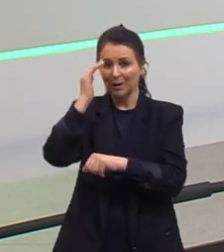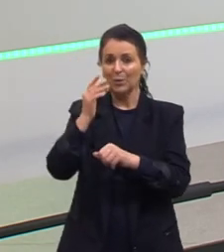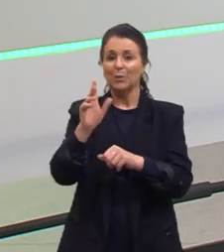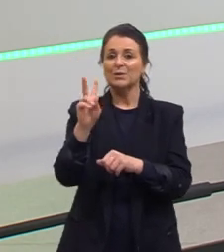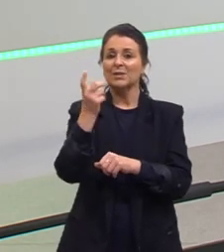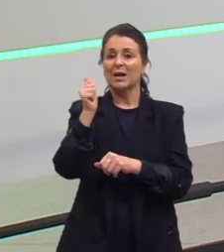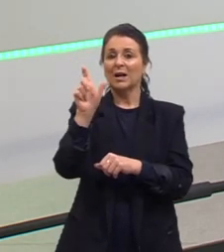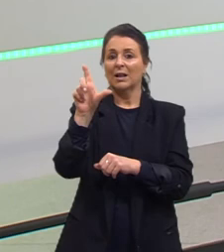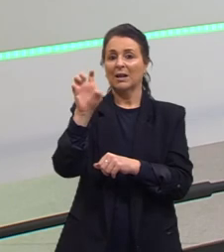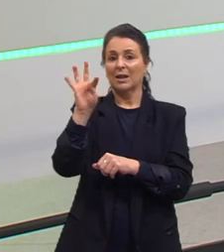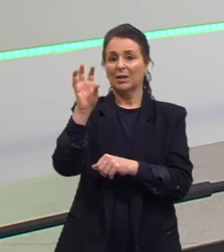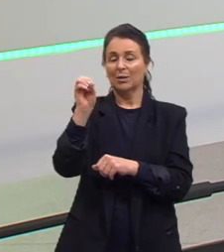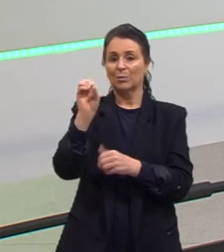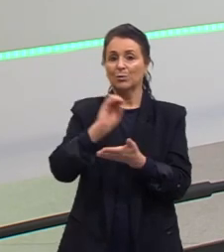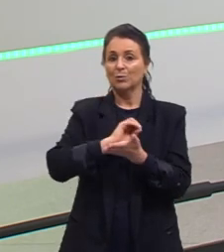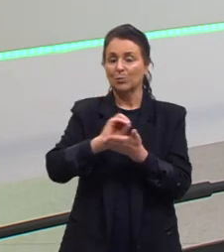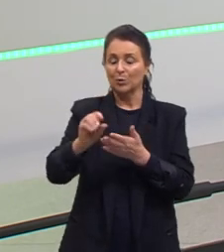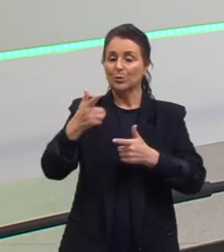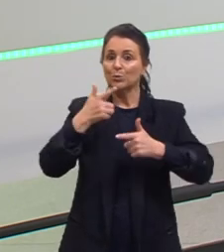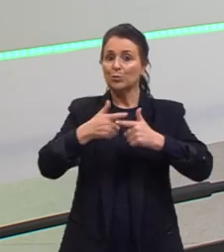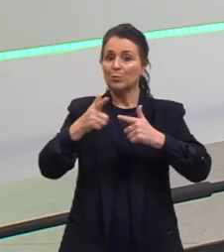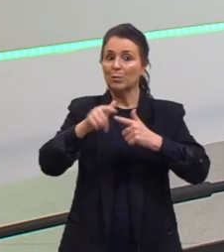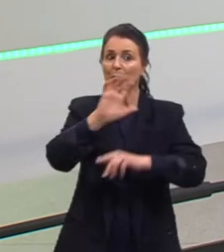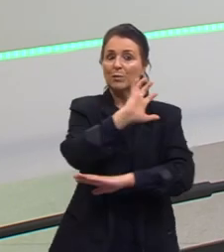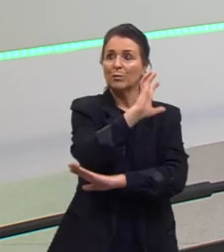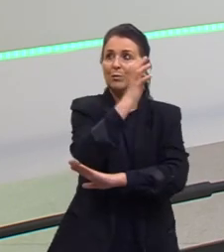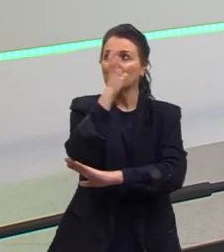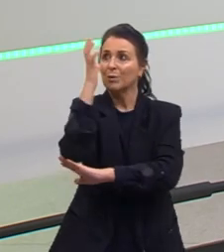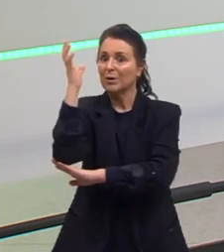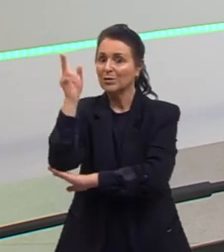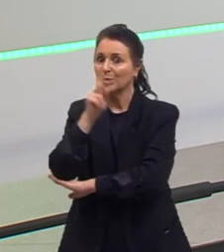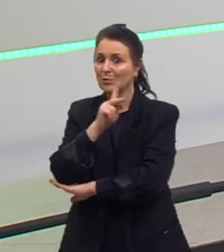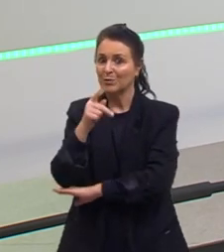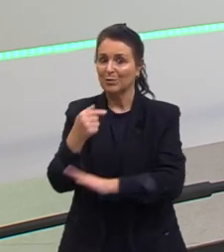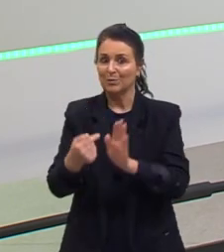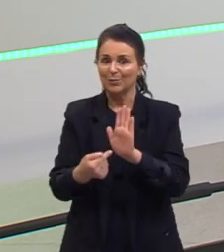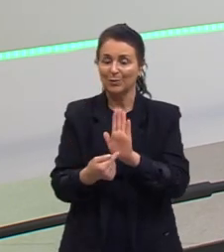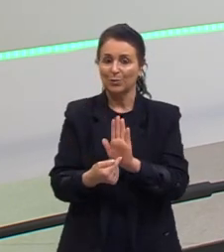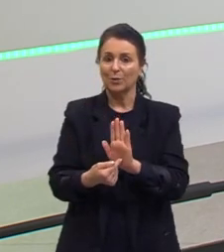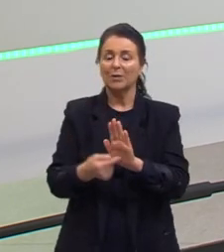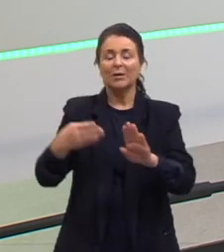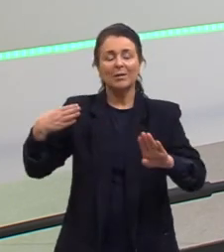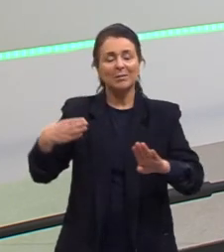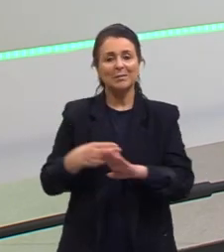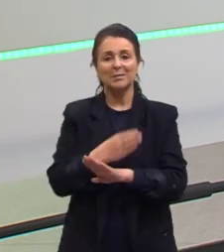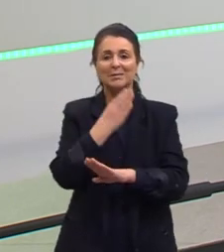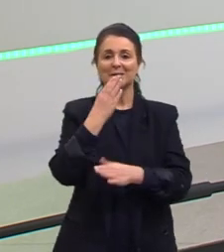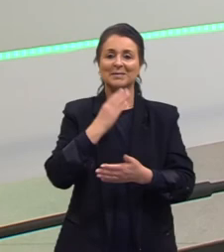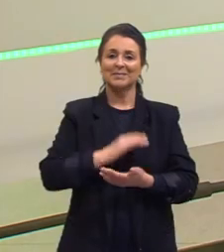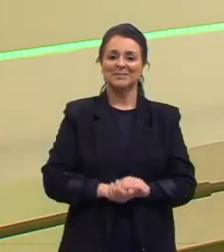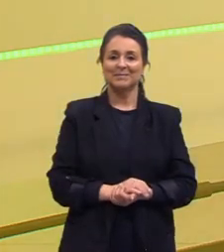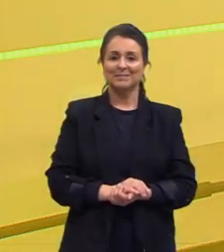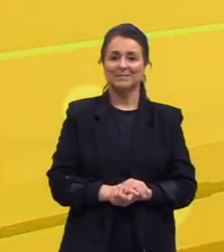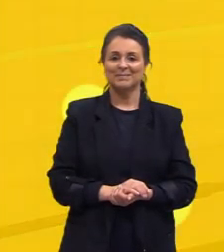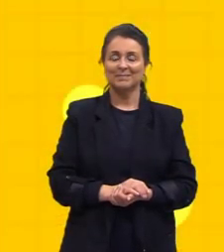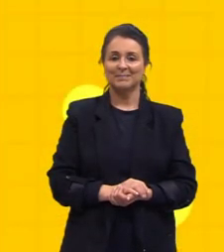e sobre as problemáticas ambientais que eles já nos trouxeram e partiu passar